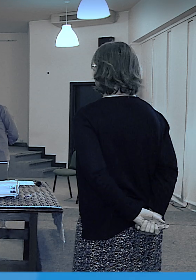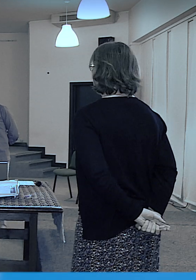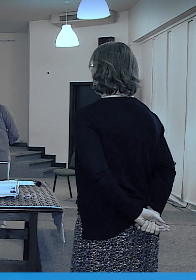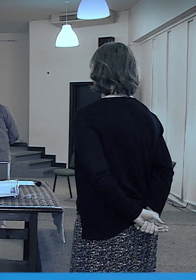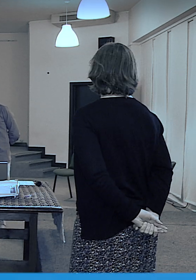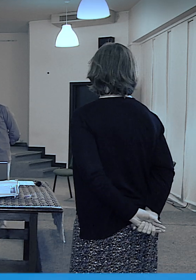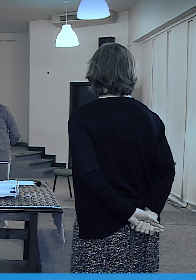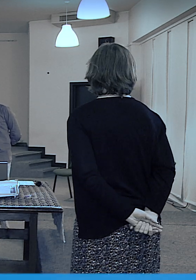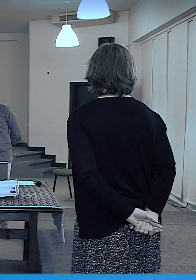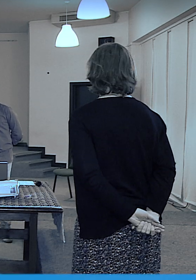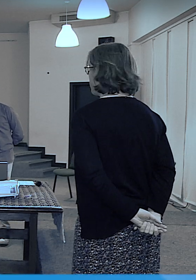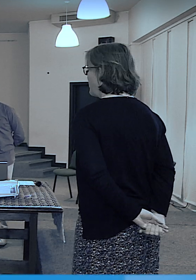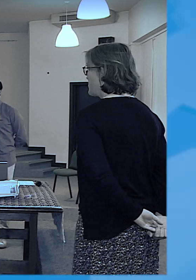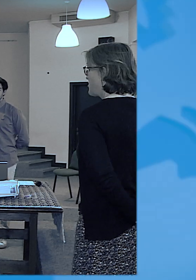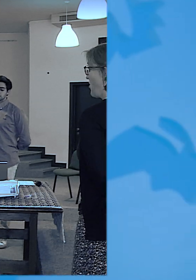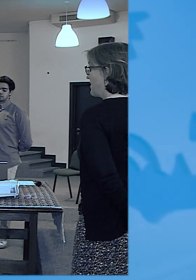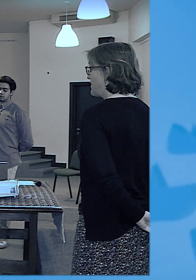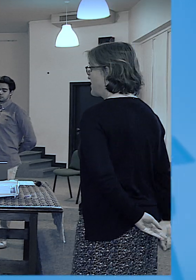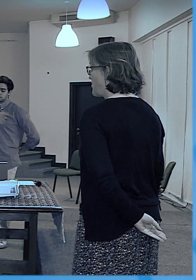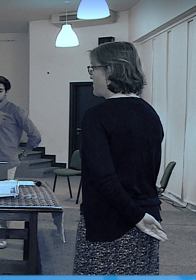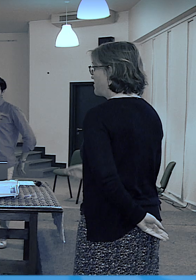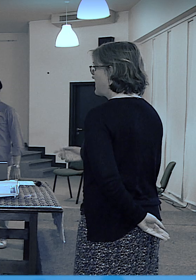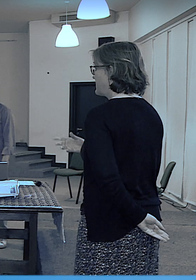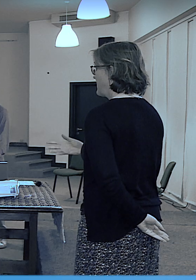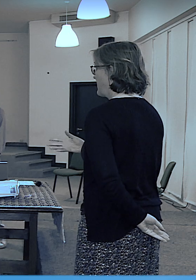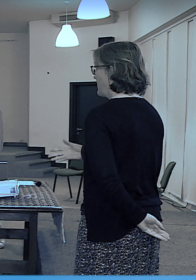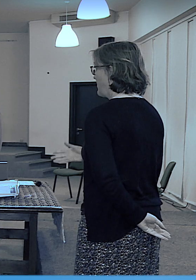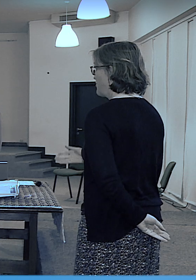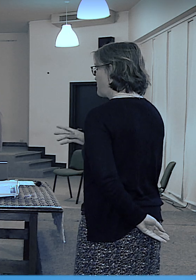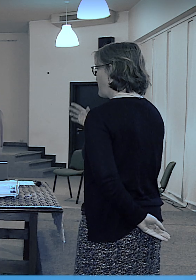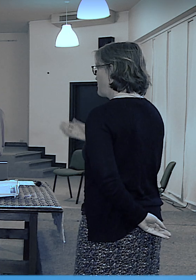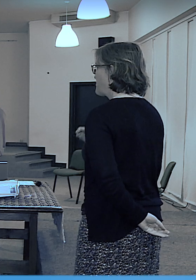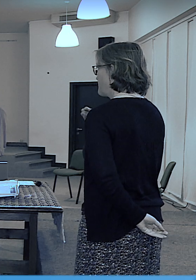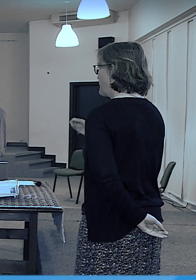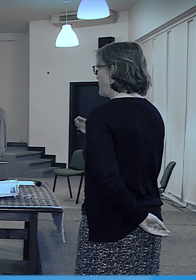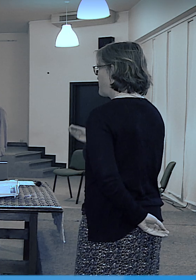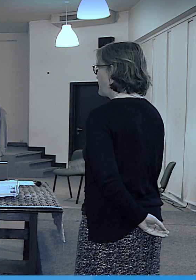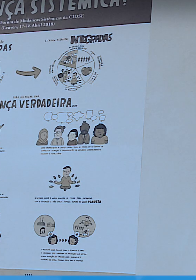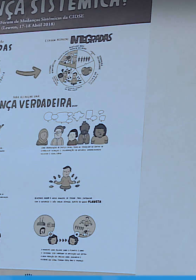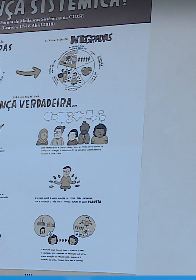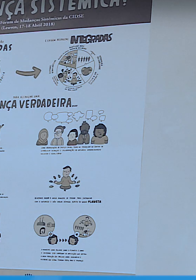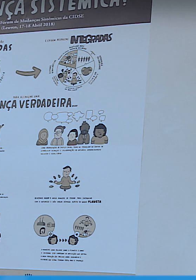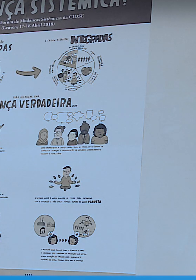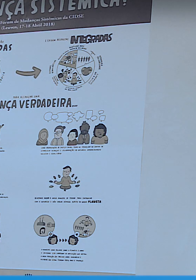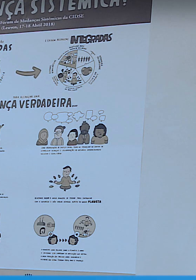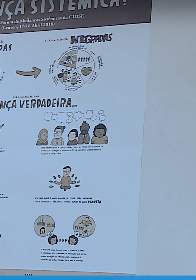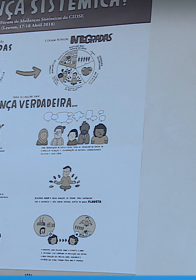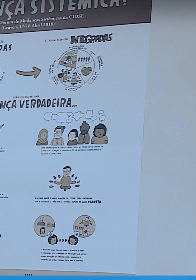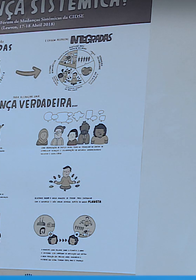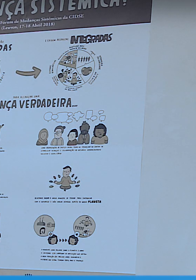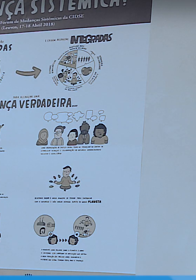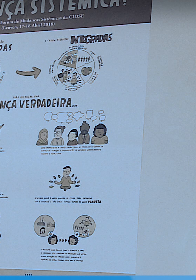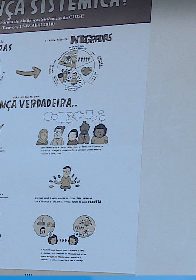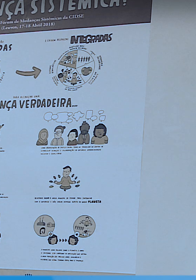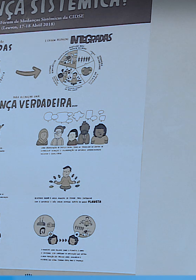As jornadas Acorda, da conversão ecológica à transformação social, tiveram como objetivo sensibilizar a